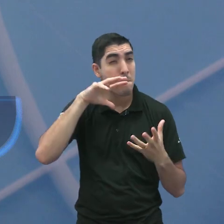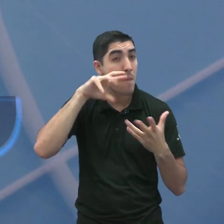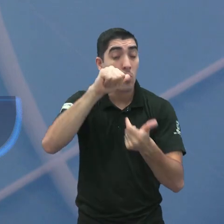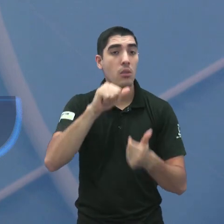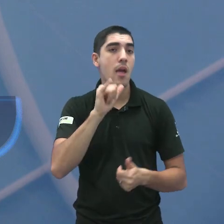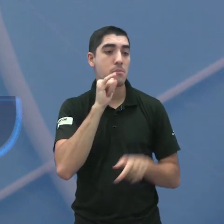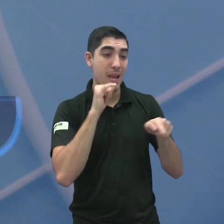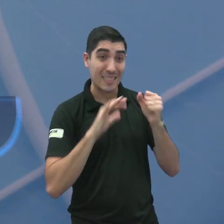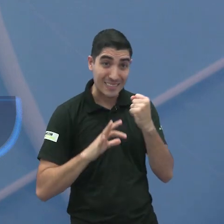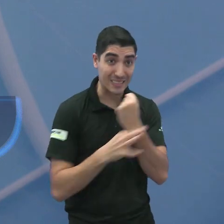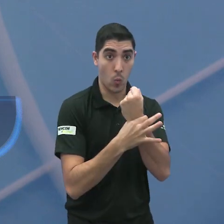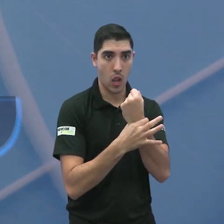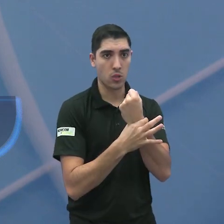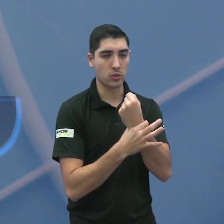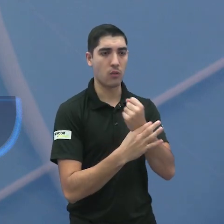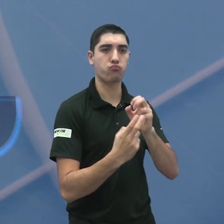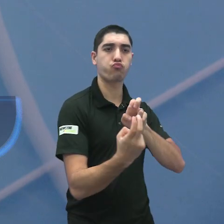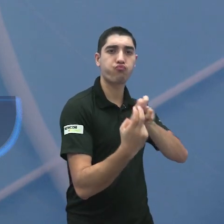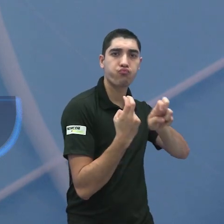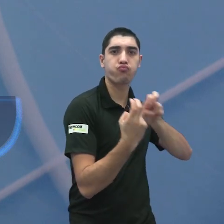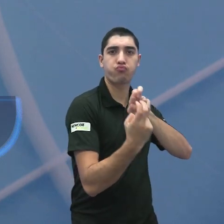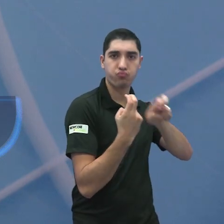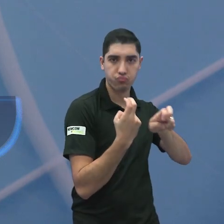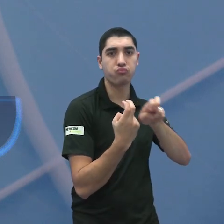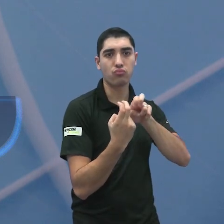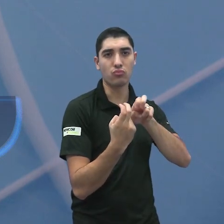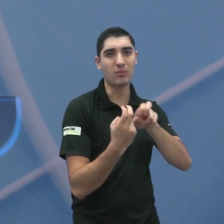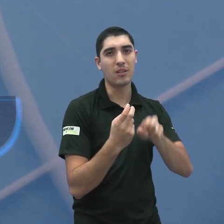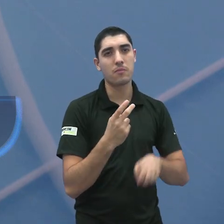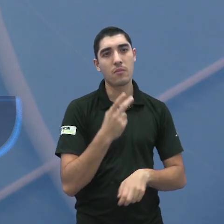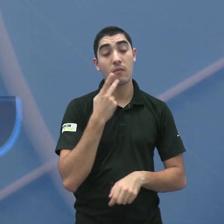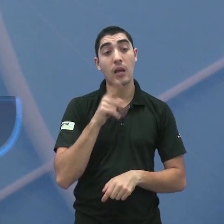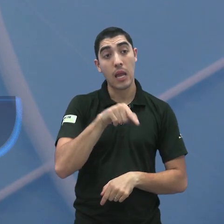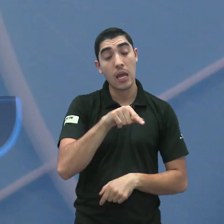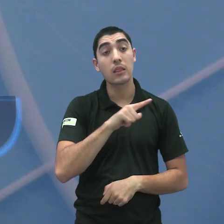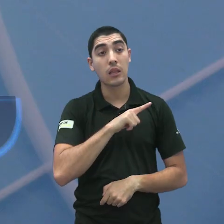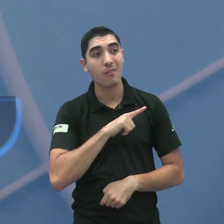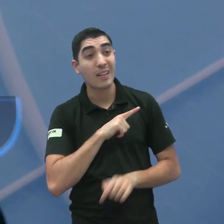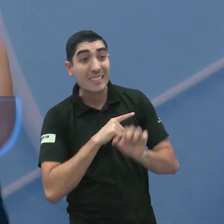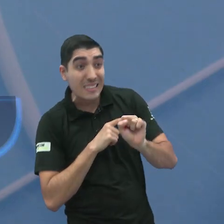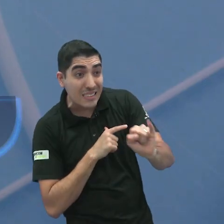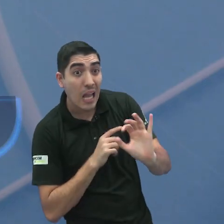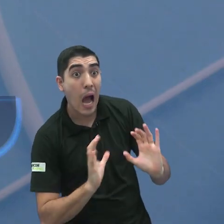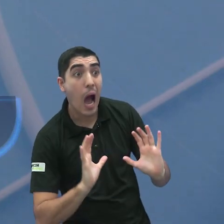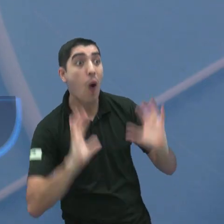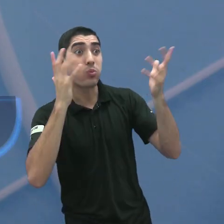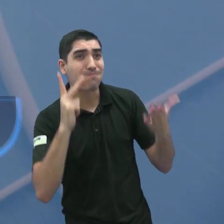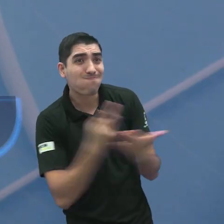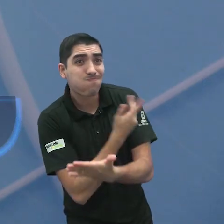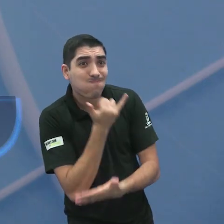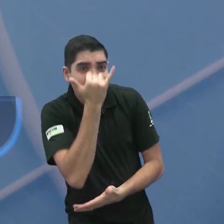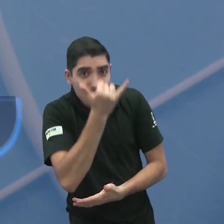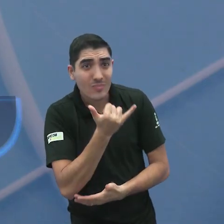segurança operacional da ferrovia, que entre os ferroviários a gente fala em falha segura, né? Quando alguma coisa